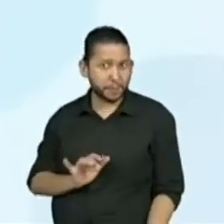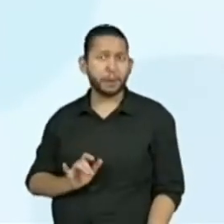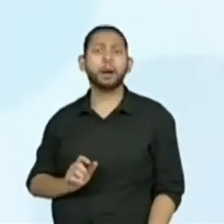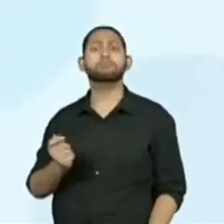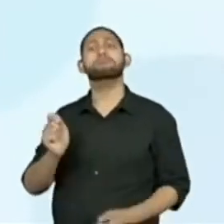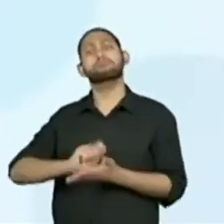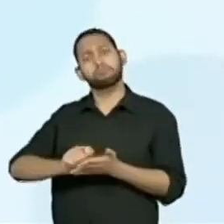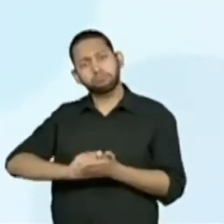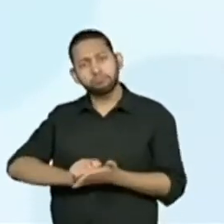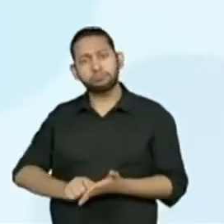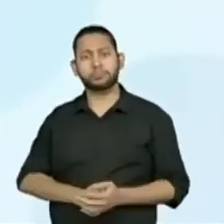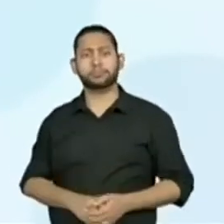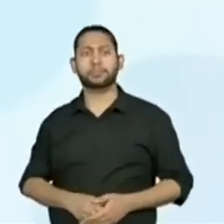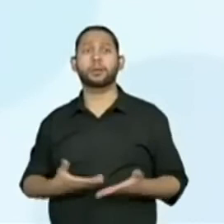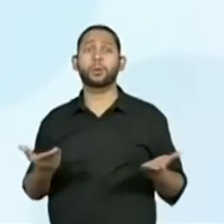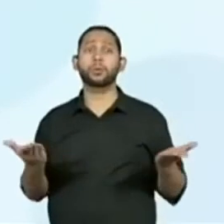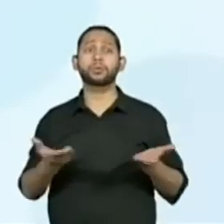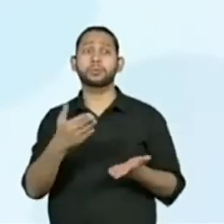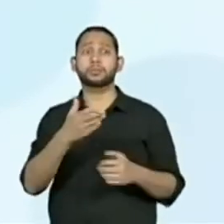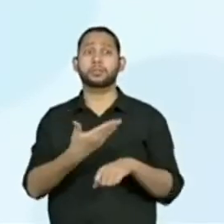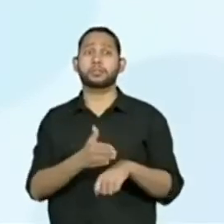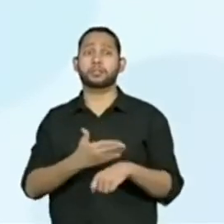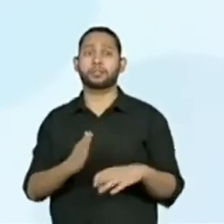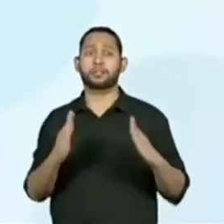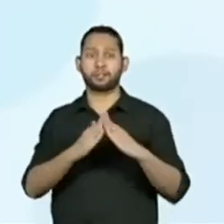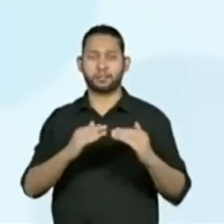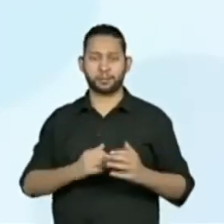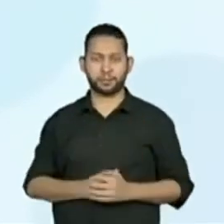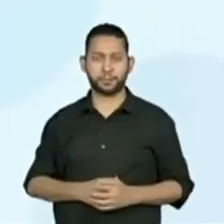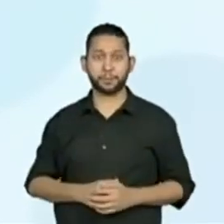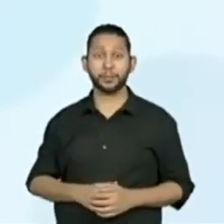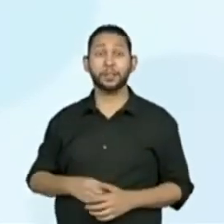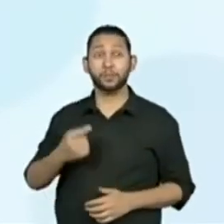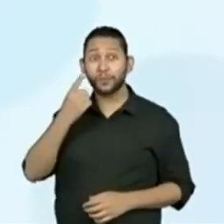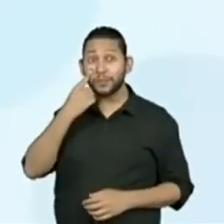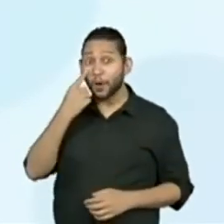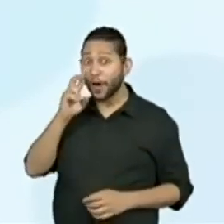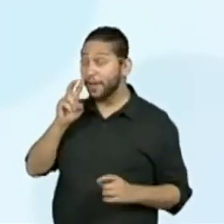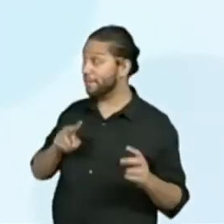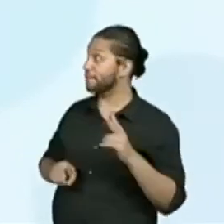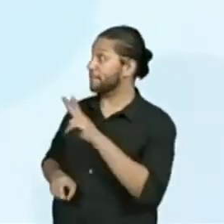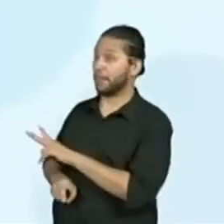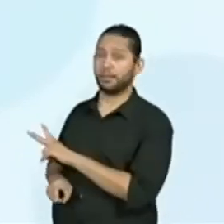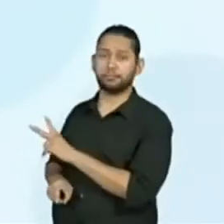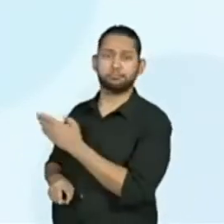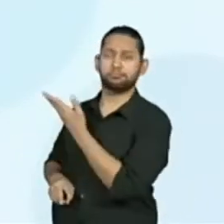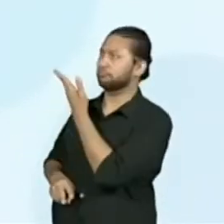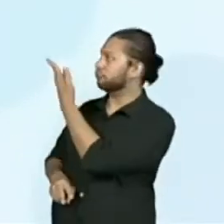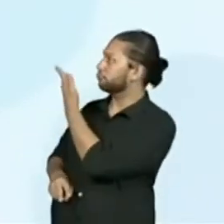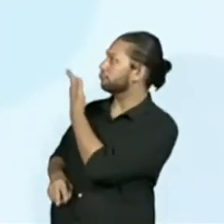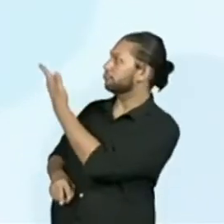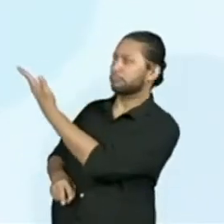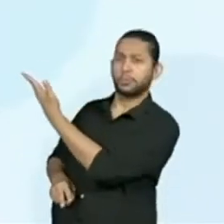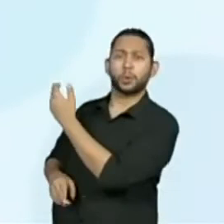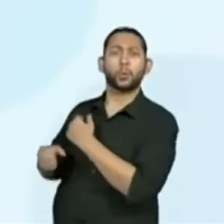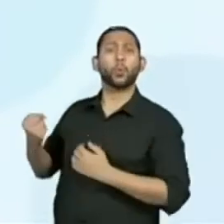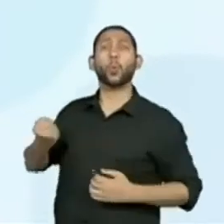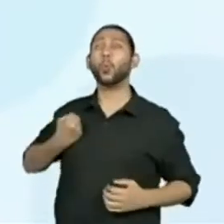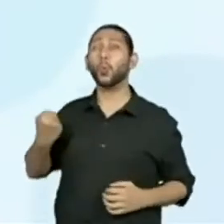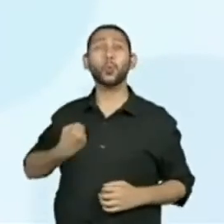vocês realizarem em casa. Escreva por extenso os